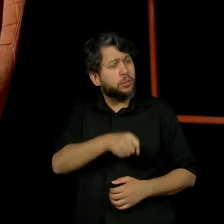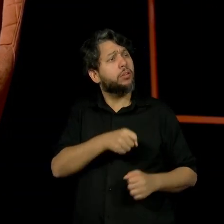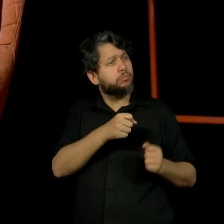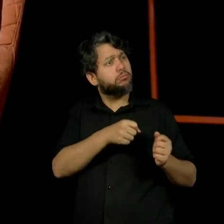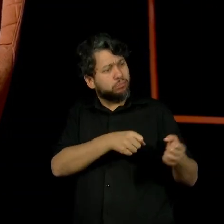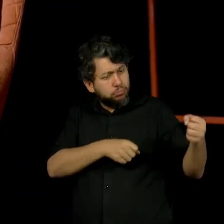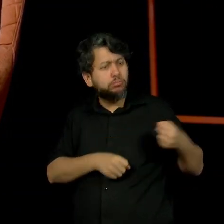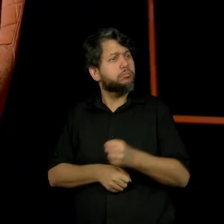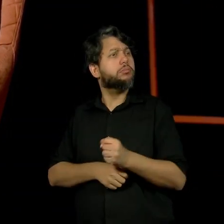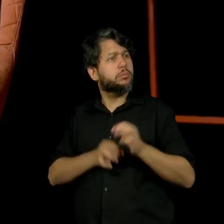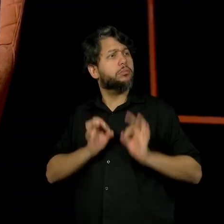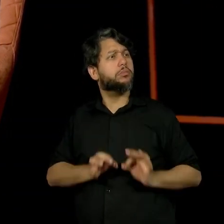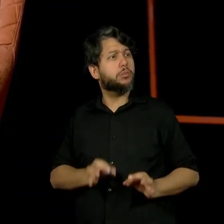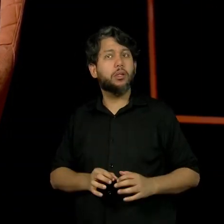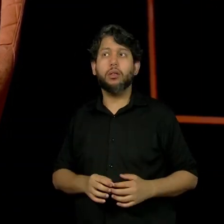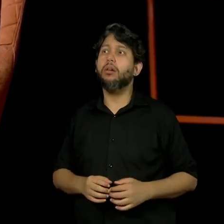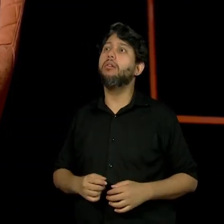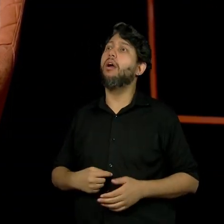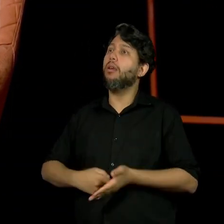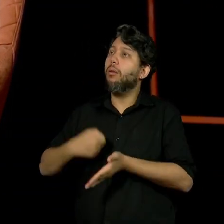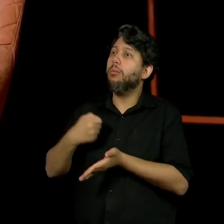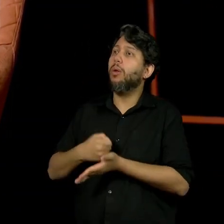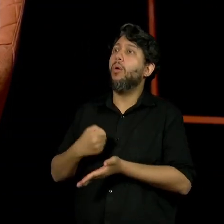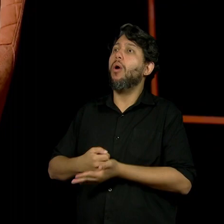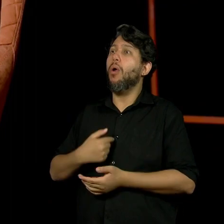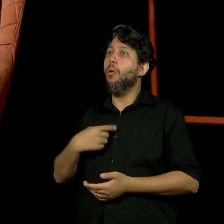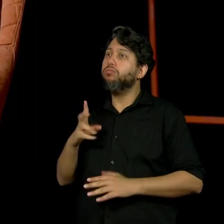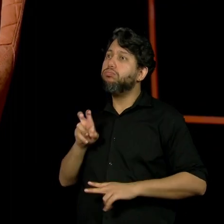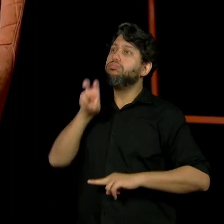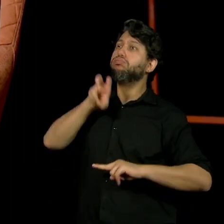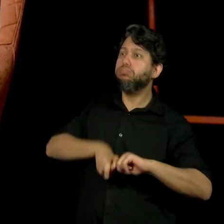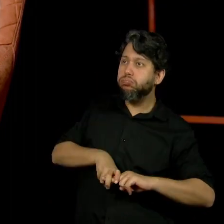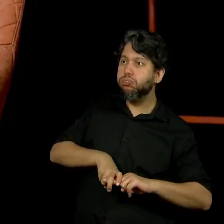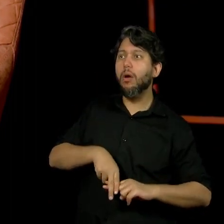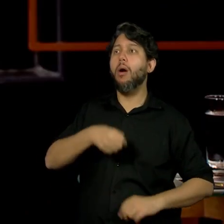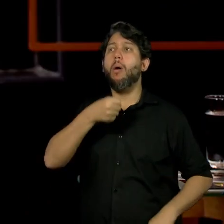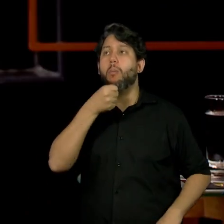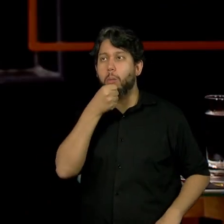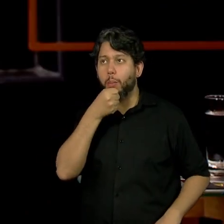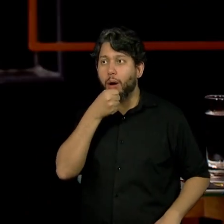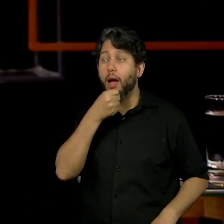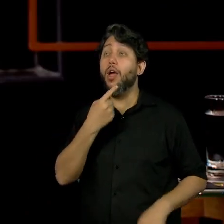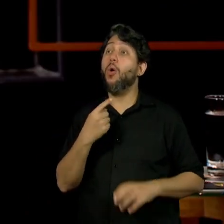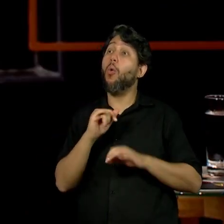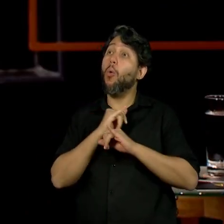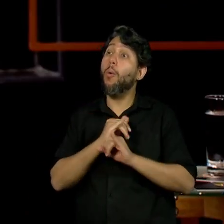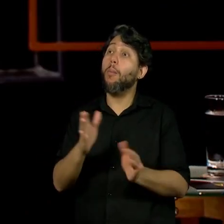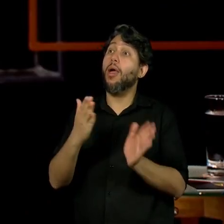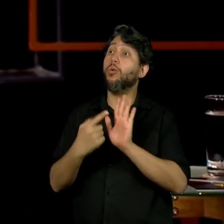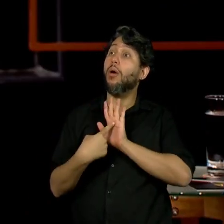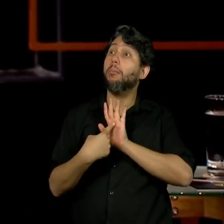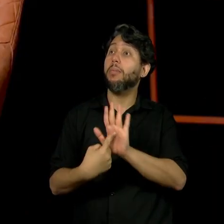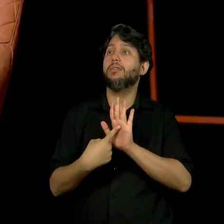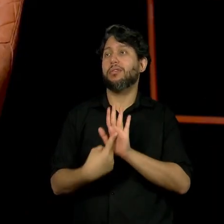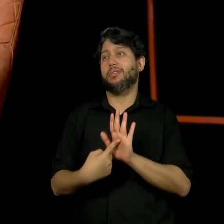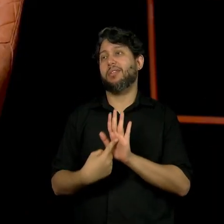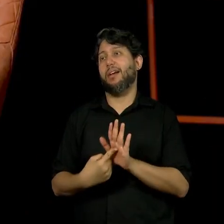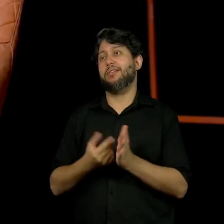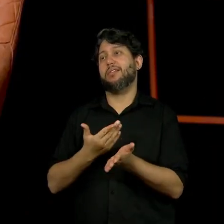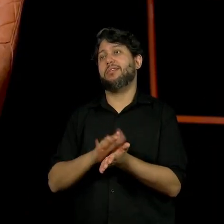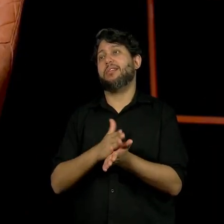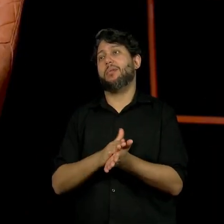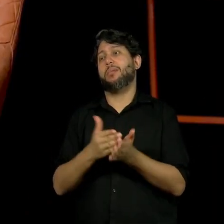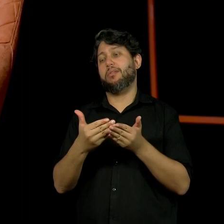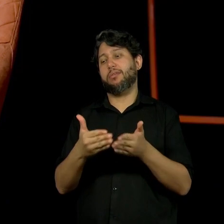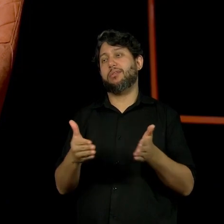Tal. Me botou no ar. Aí que eu passo a apresentar o Samba Pé de Passagem, que já existia. Então, eu passo a